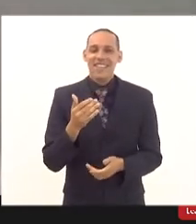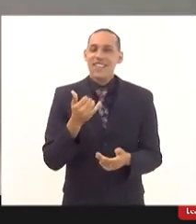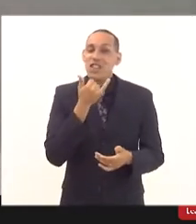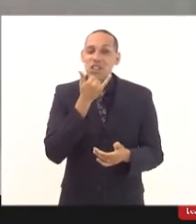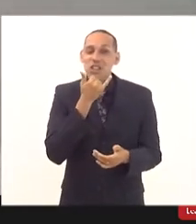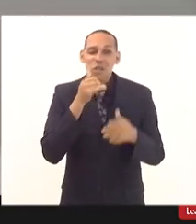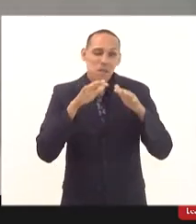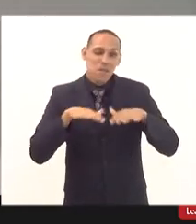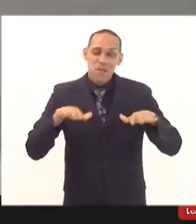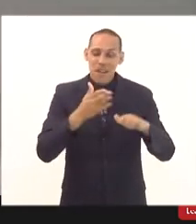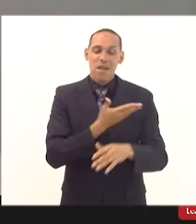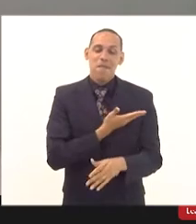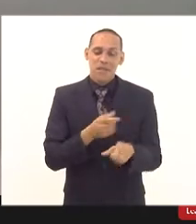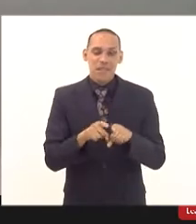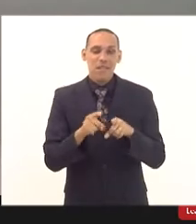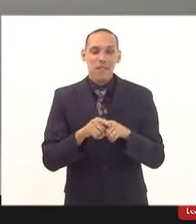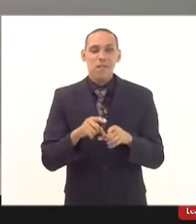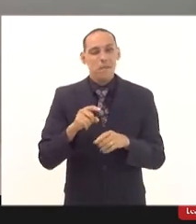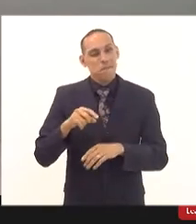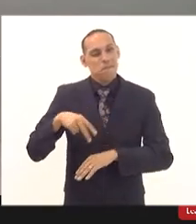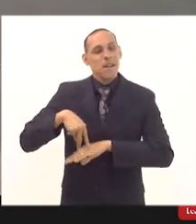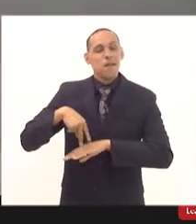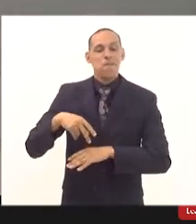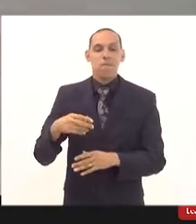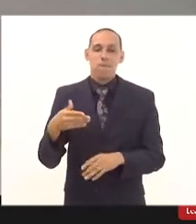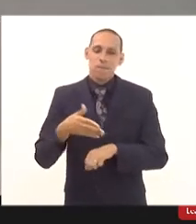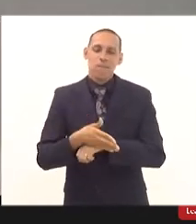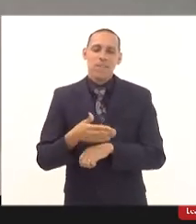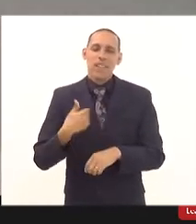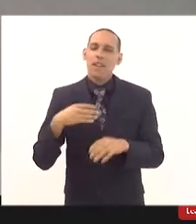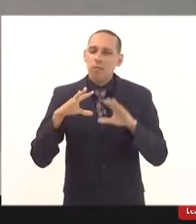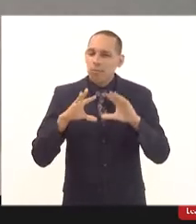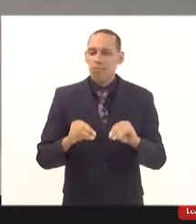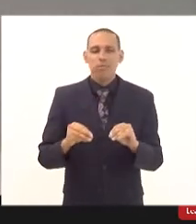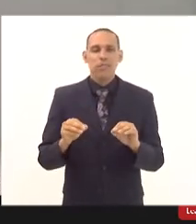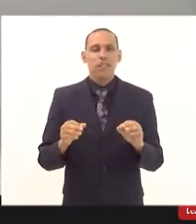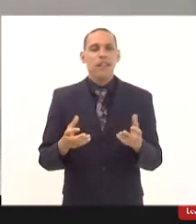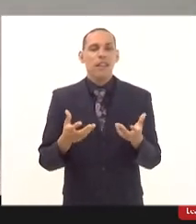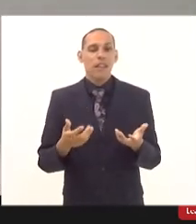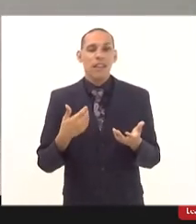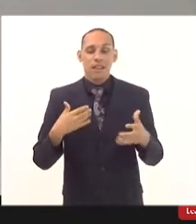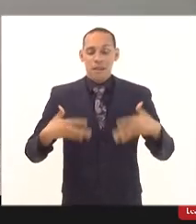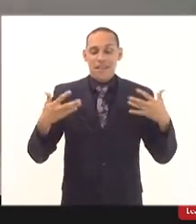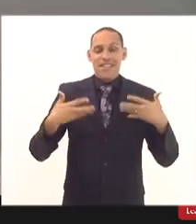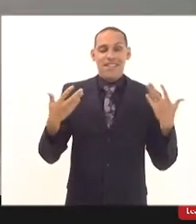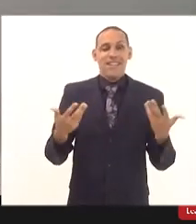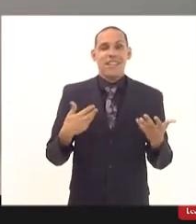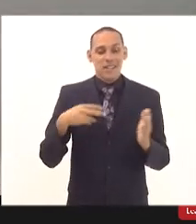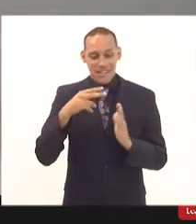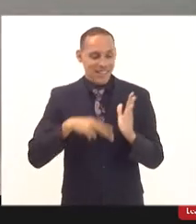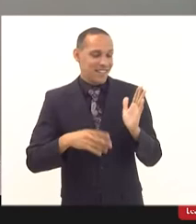que vão participar eu quero mesmo que eu fui muito